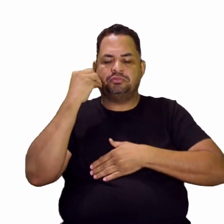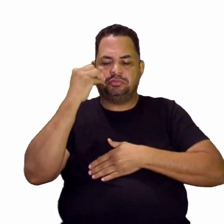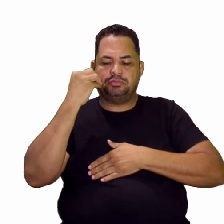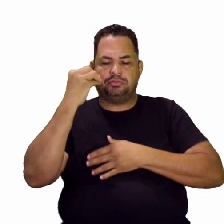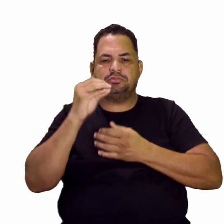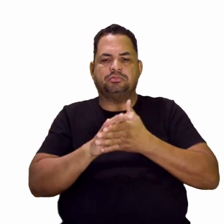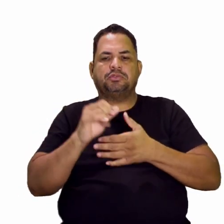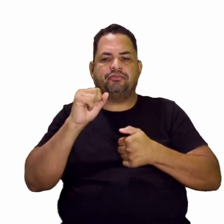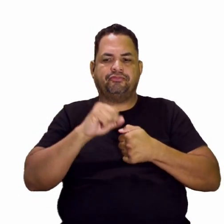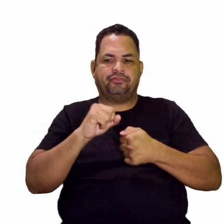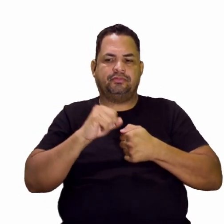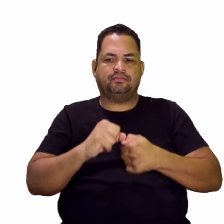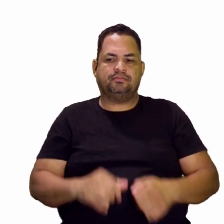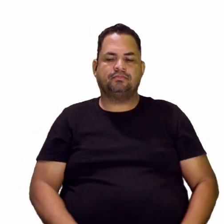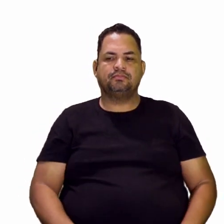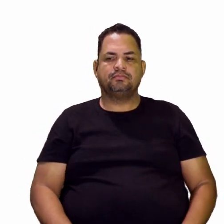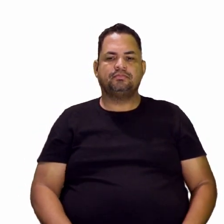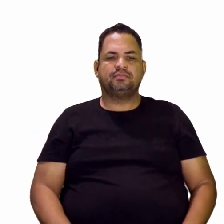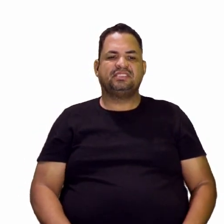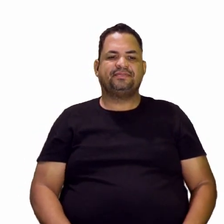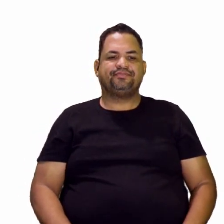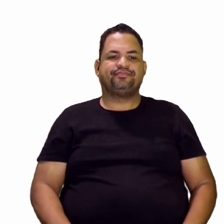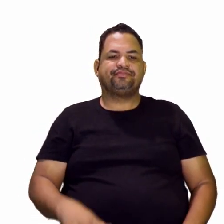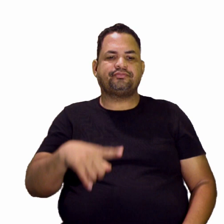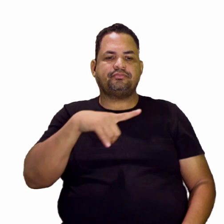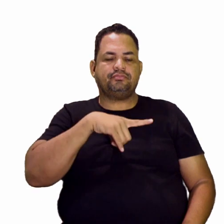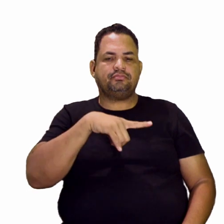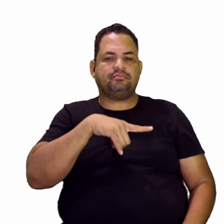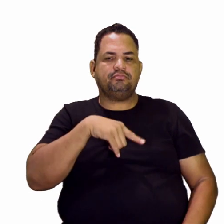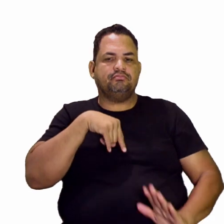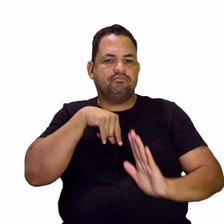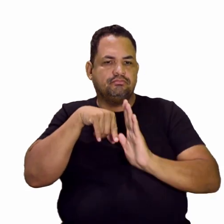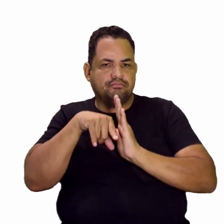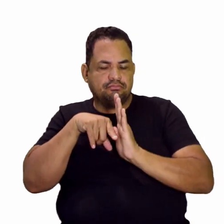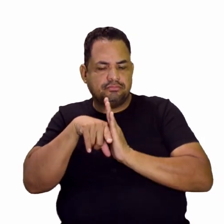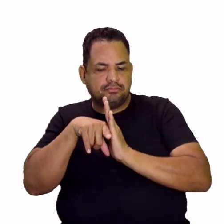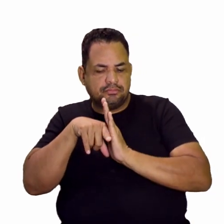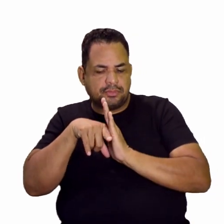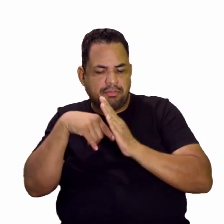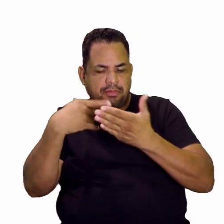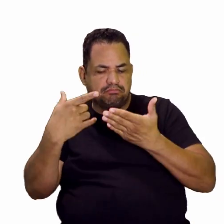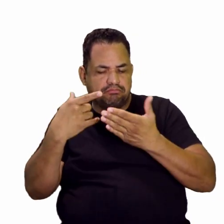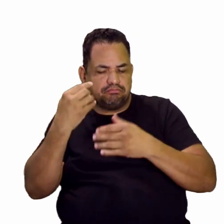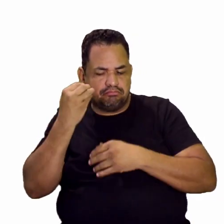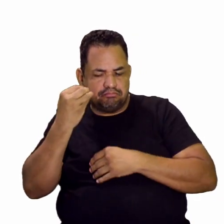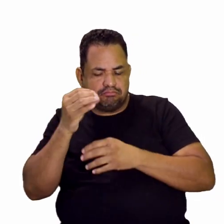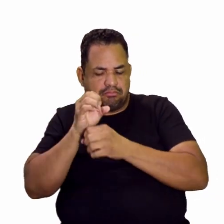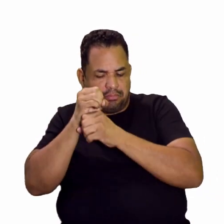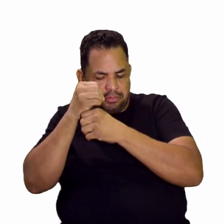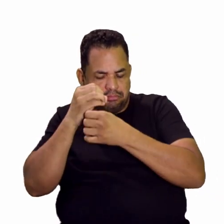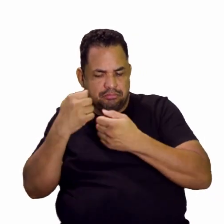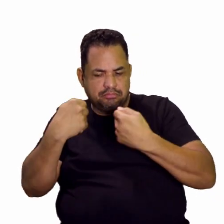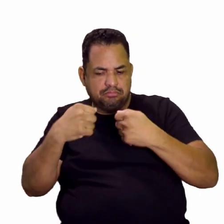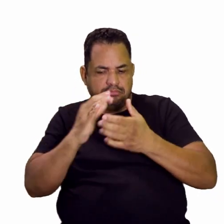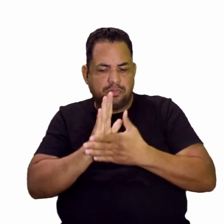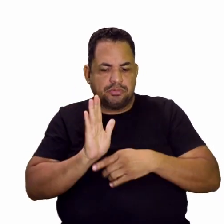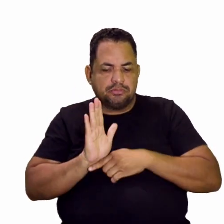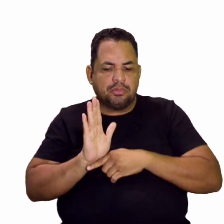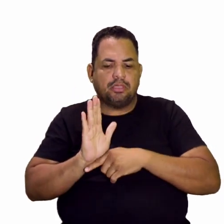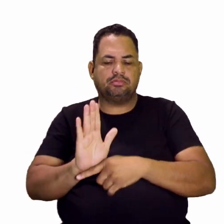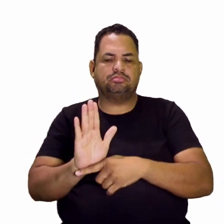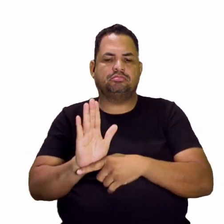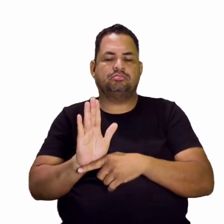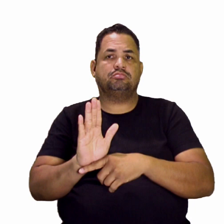realizados. Então, eu tenho, né, uma experiência que pode corroborar com a minha